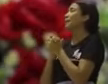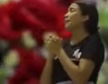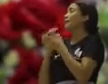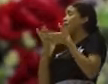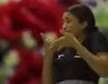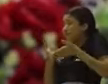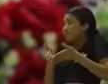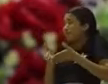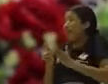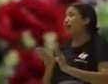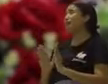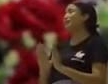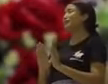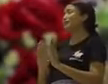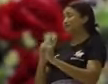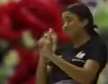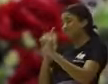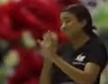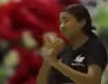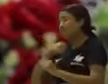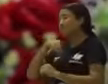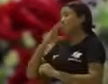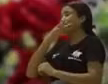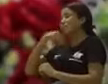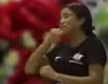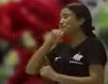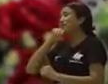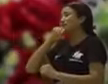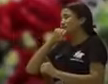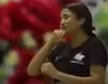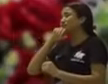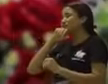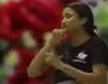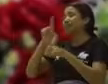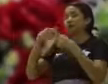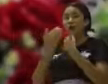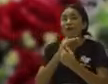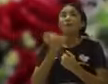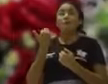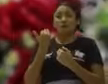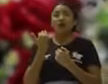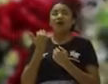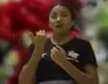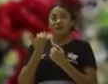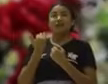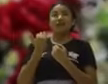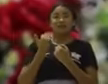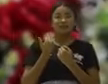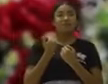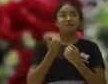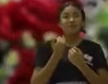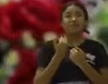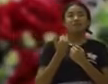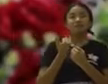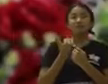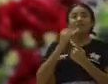da minha mãe, nu eu tornarei para lá. O Senhor o deu, o Senhor o